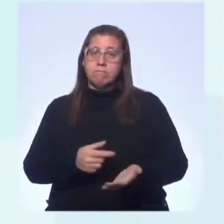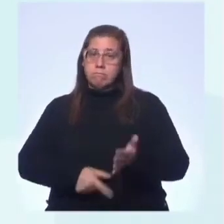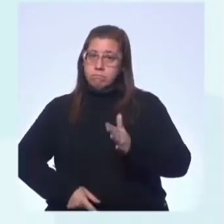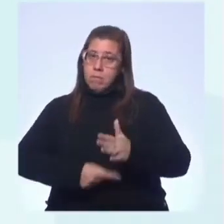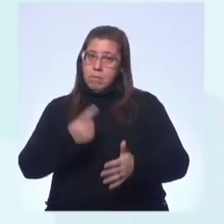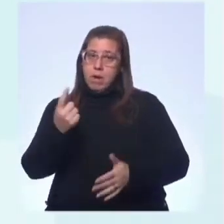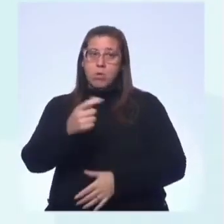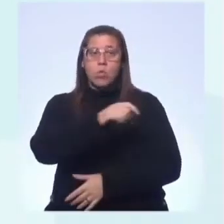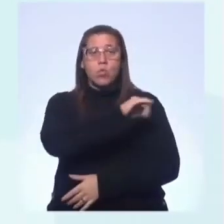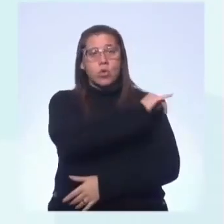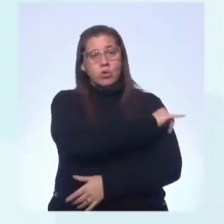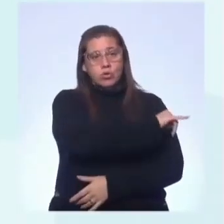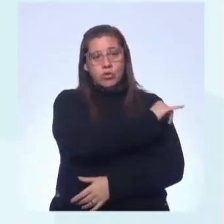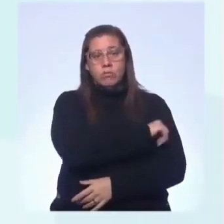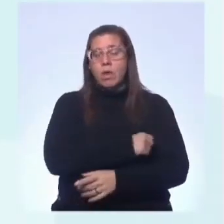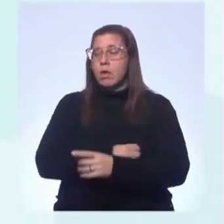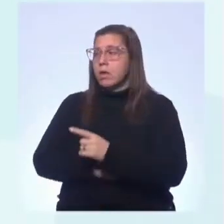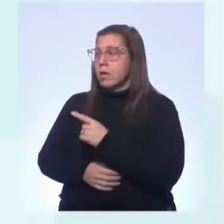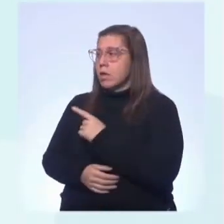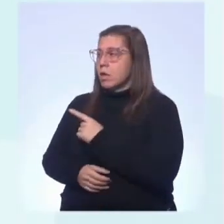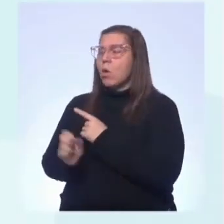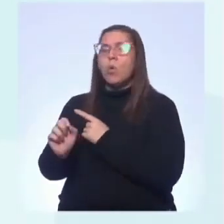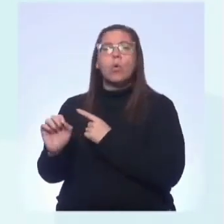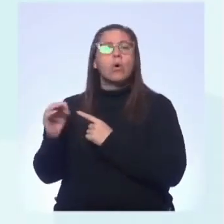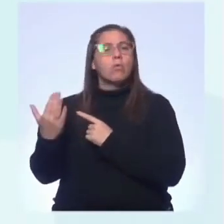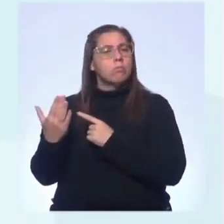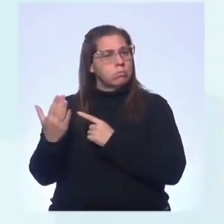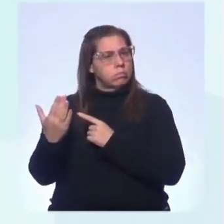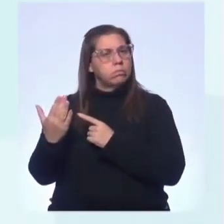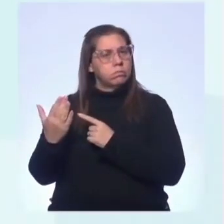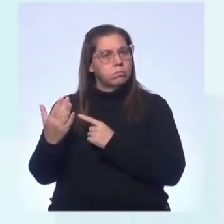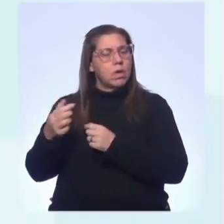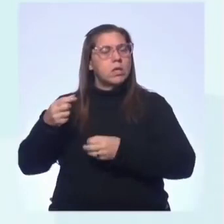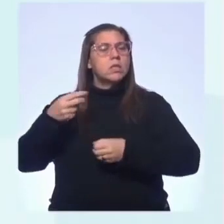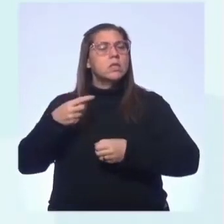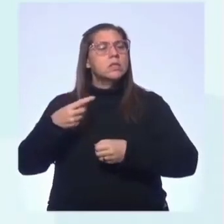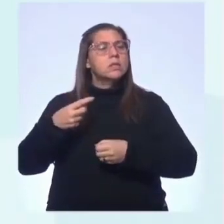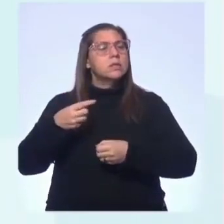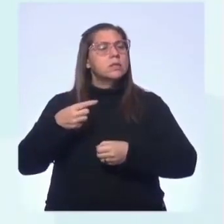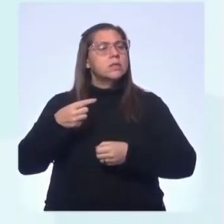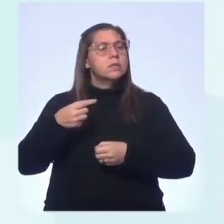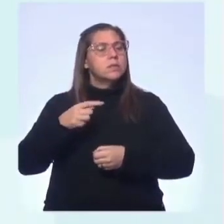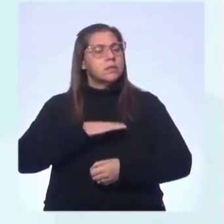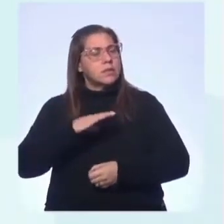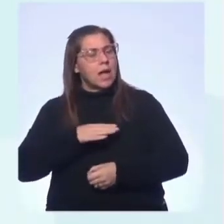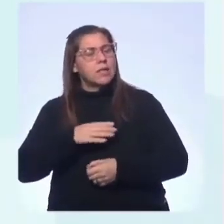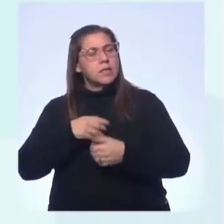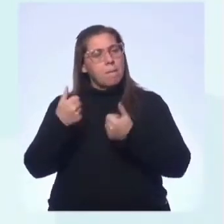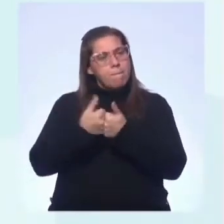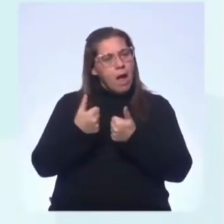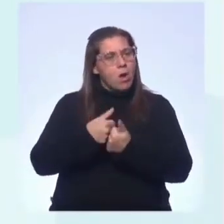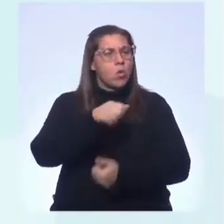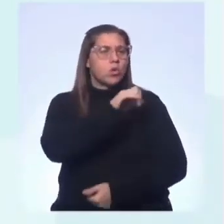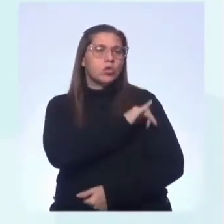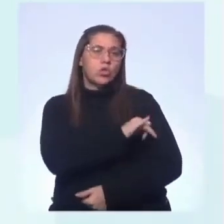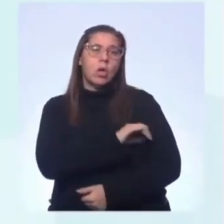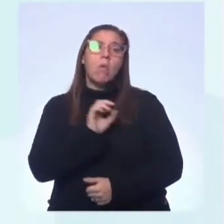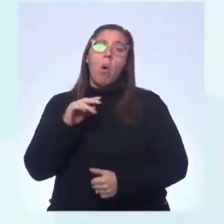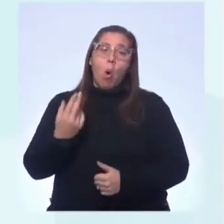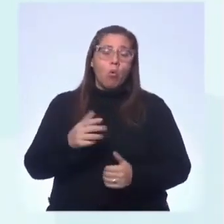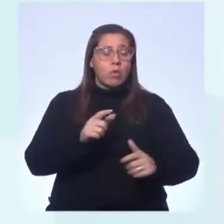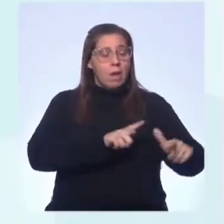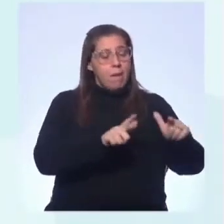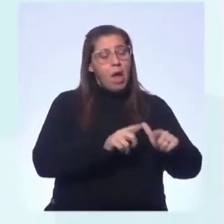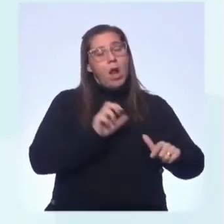tá certo? Então o que acontece? Cidades próximas ao Rio de Janeiro, né, através do trabalho ou do estudo,